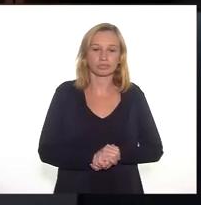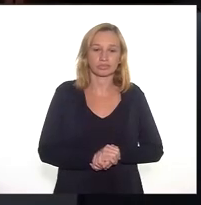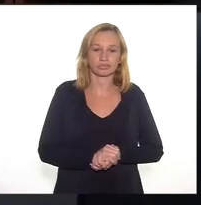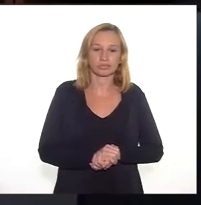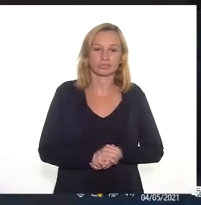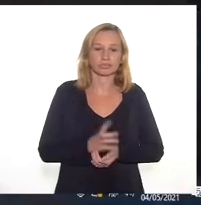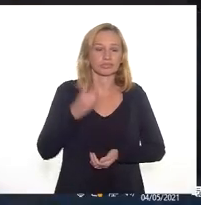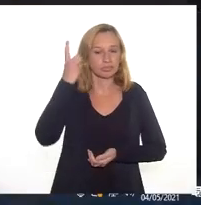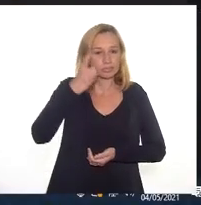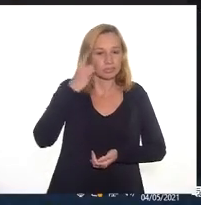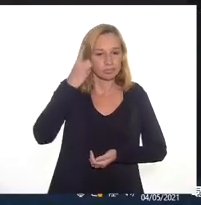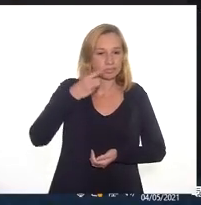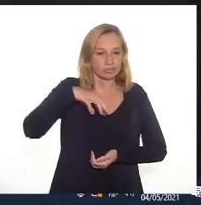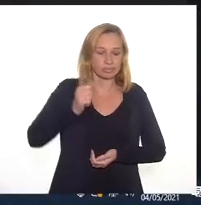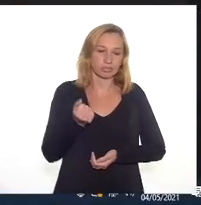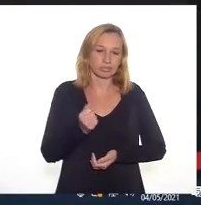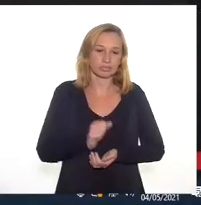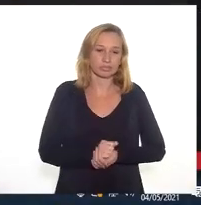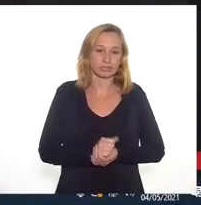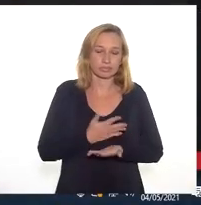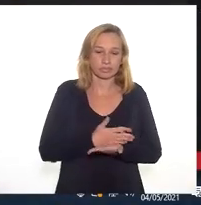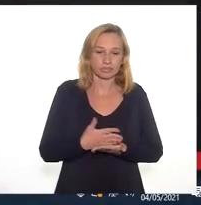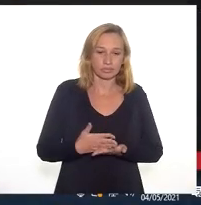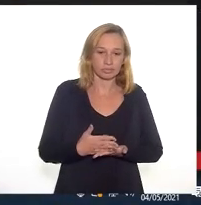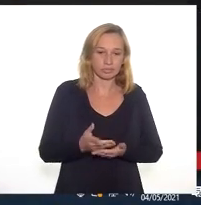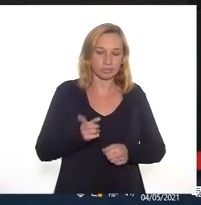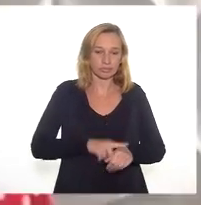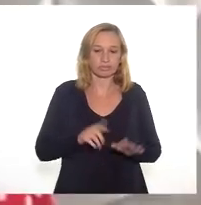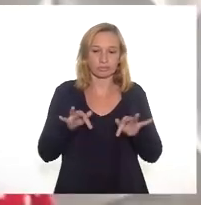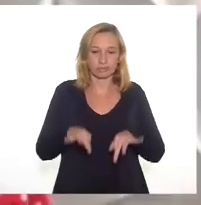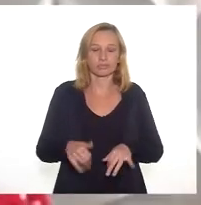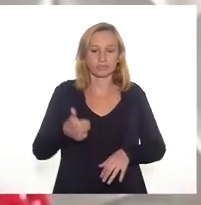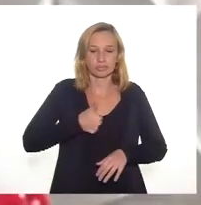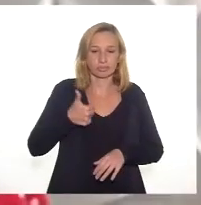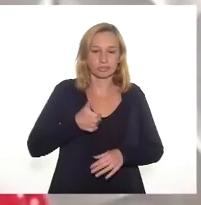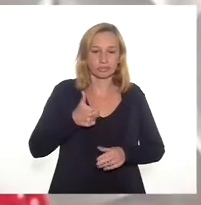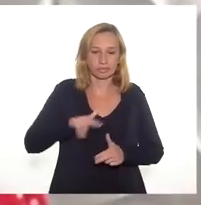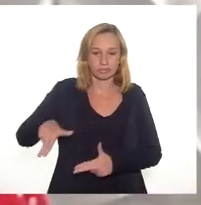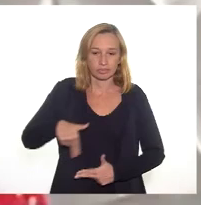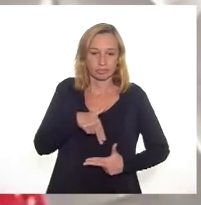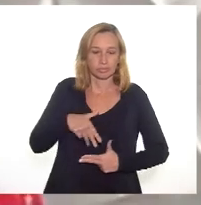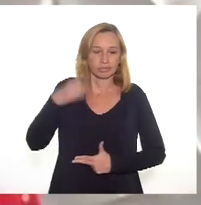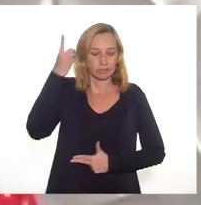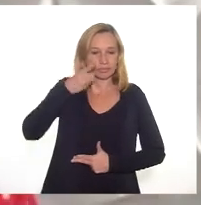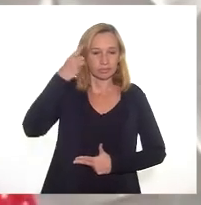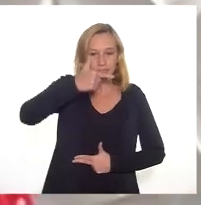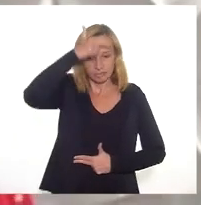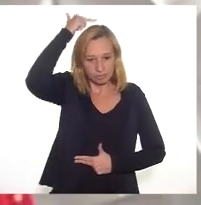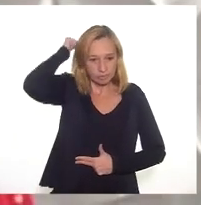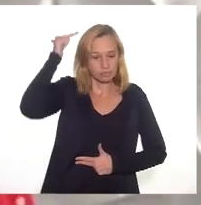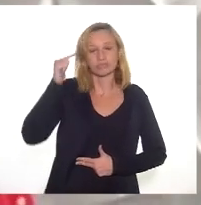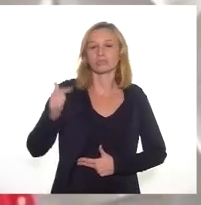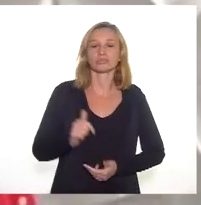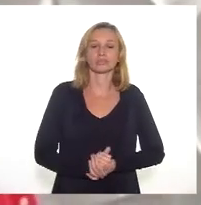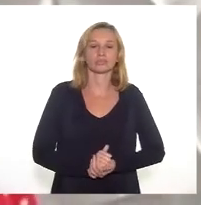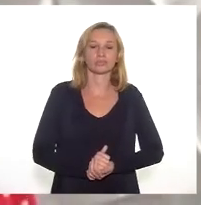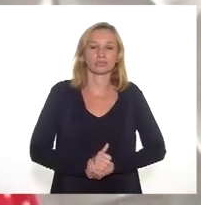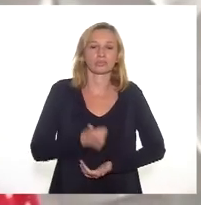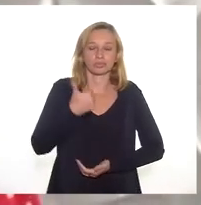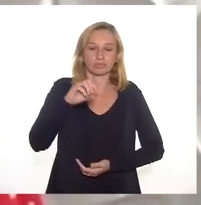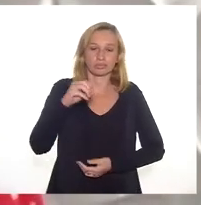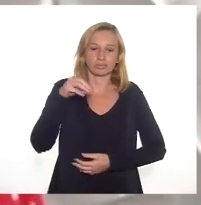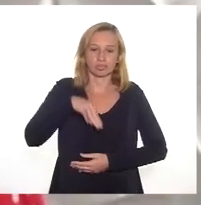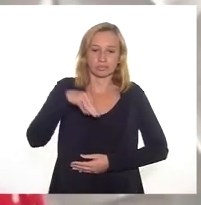favor. Pois não. Iniciado o expediente final, o primeiro orador inscrito é o deputado Luiz Paulo. Vossa Excelência tem